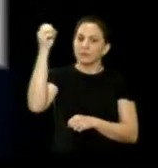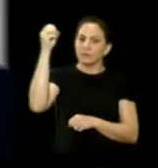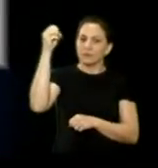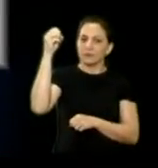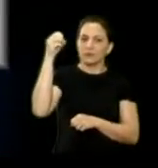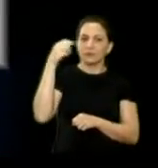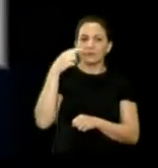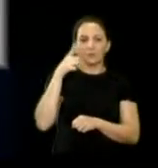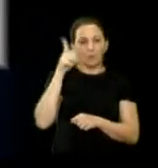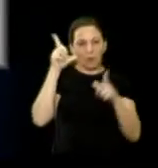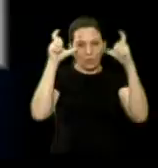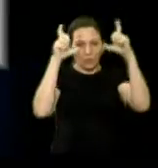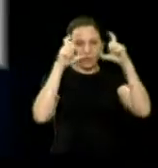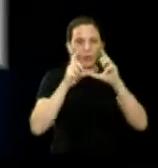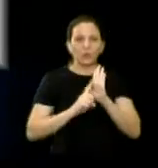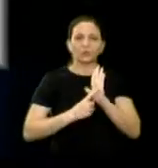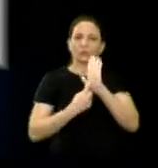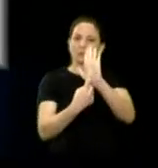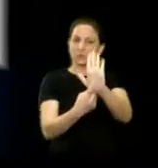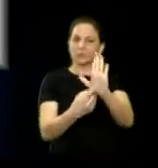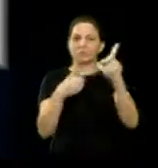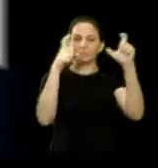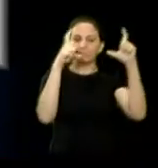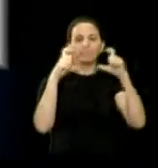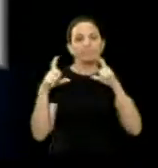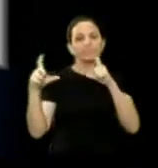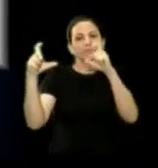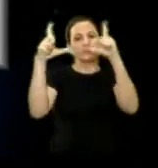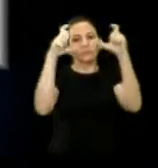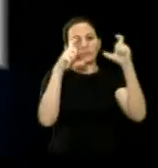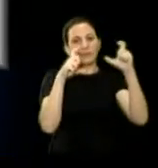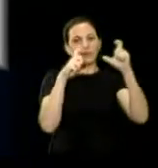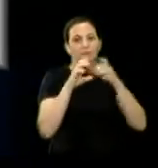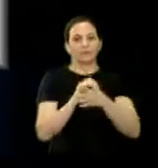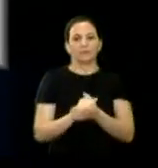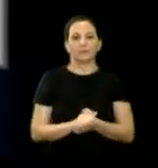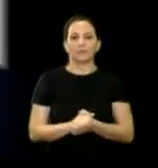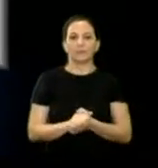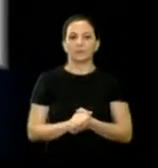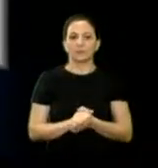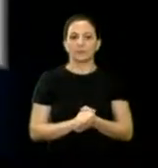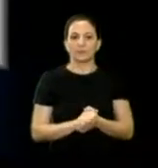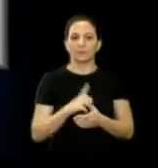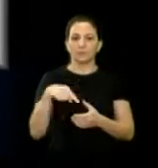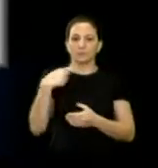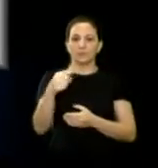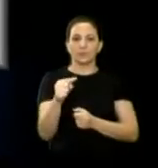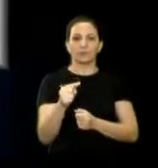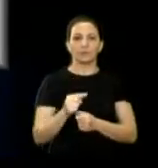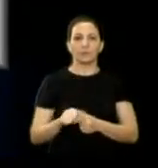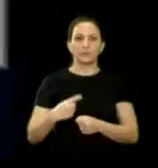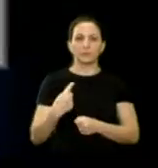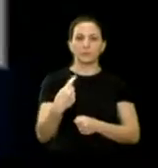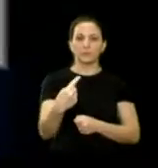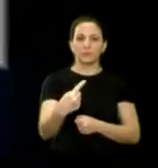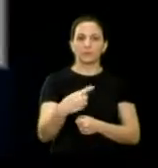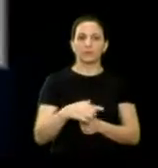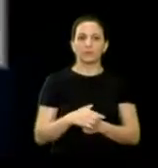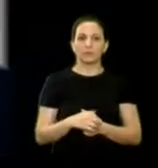seguir, pode seguir. São fotos que a gente pode seguir, pode seguir, pode seguir. Pode